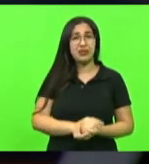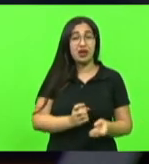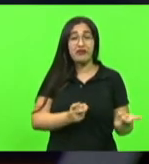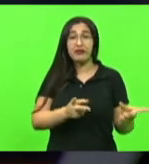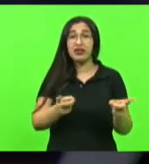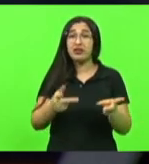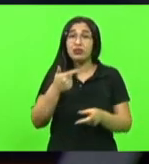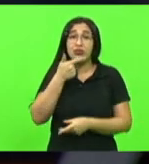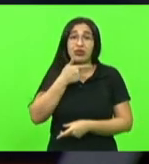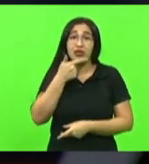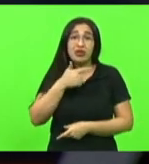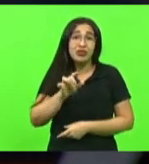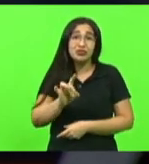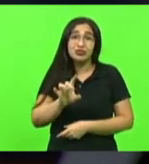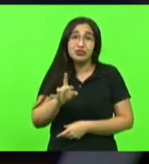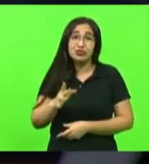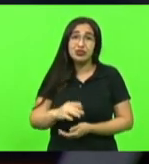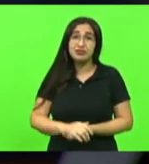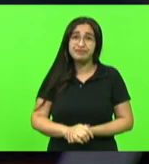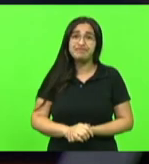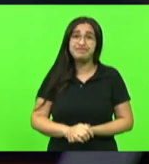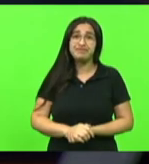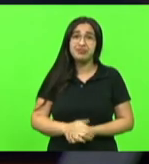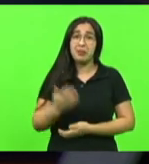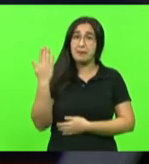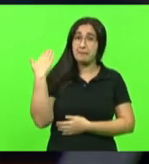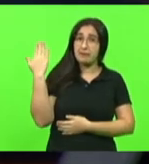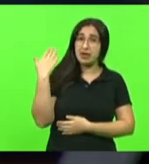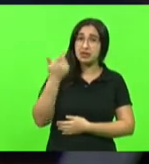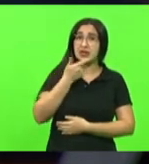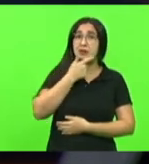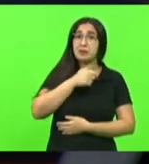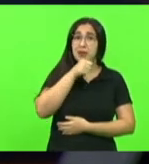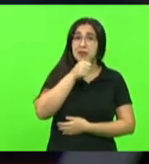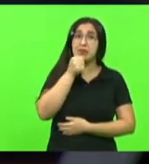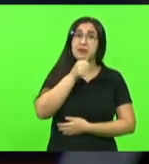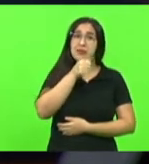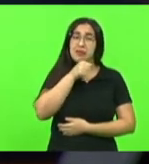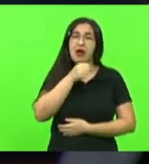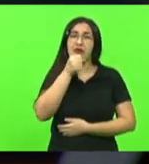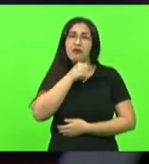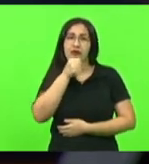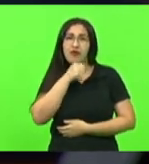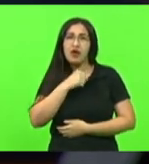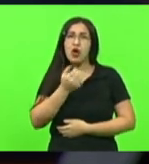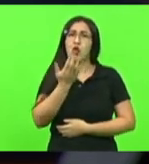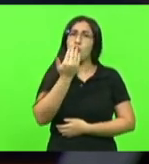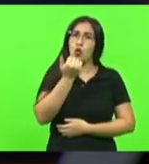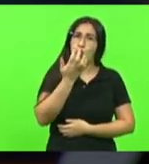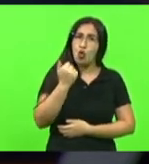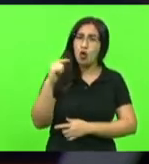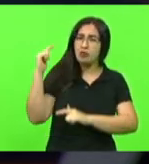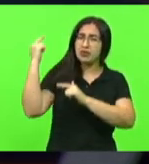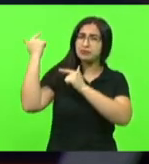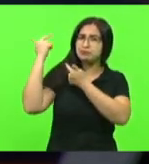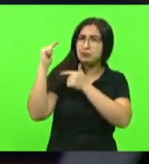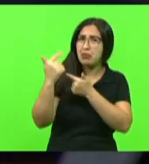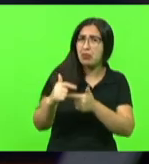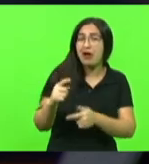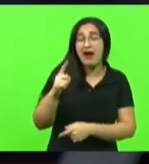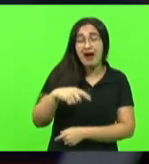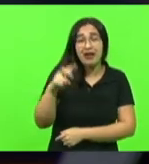que os nossos pais comeram, nossos avós, bisavós e que vem de geração, é uma cultura